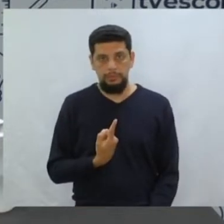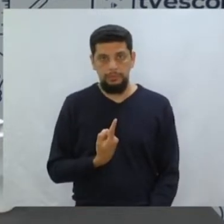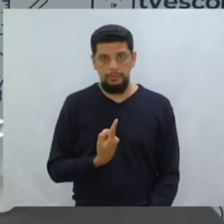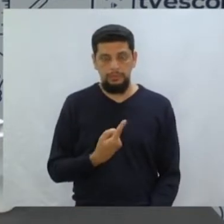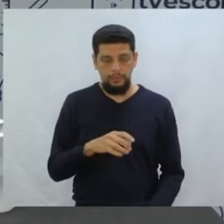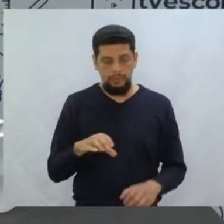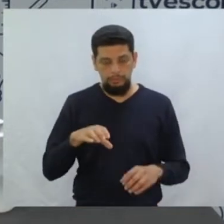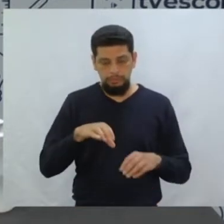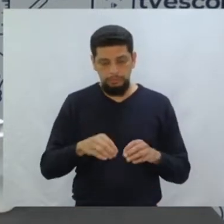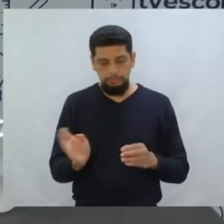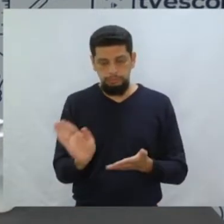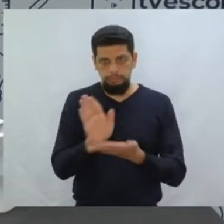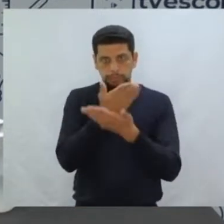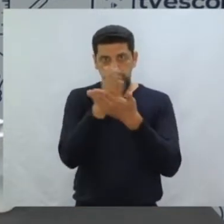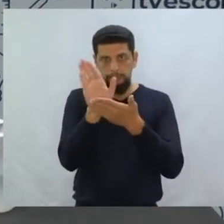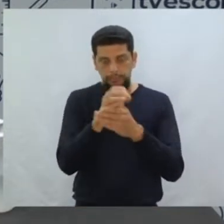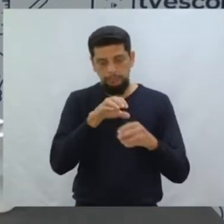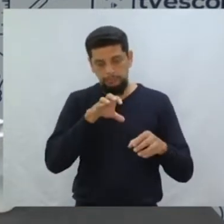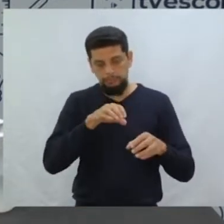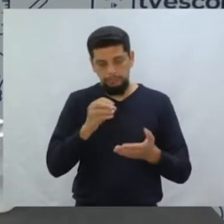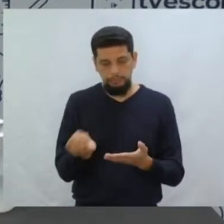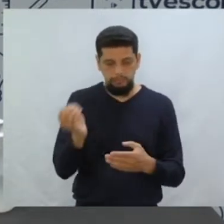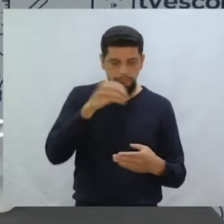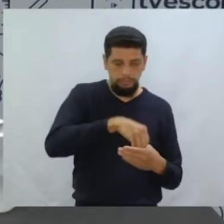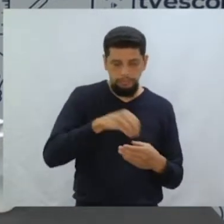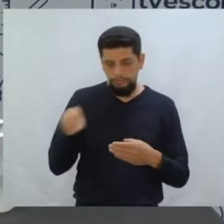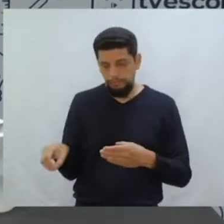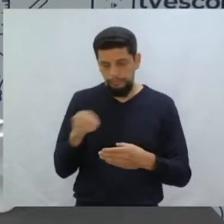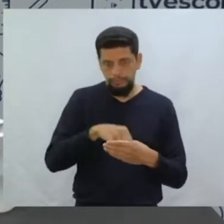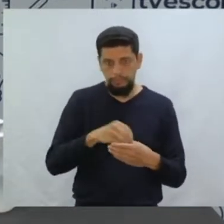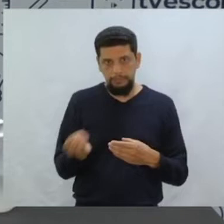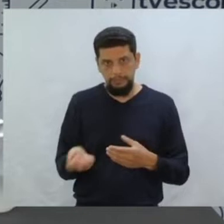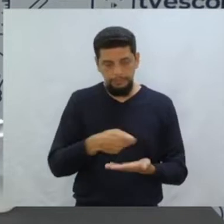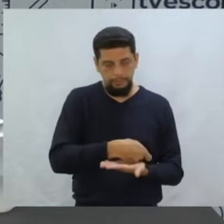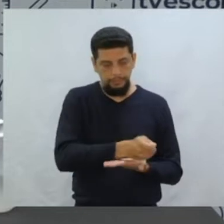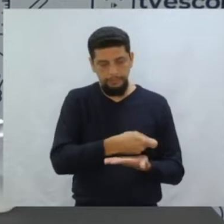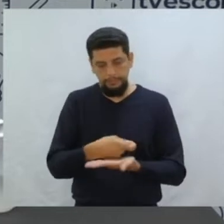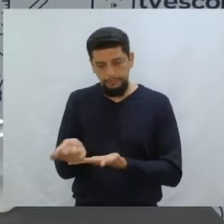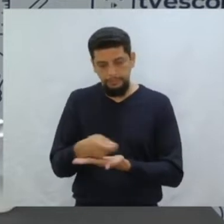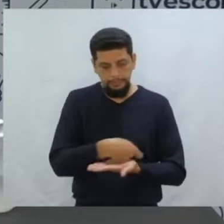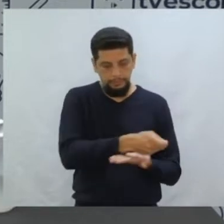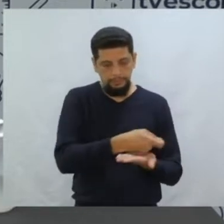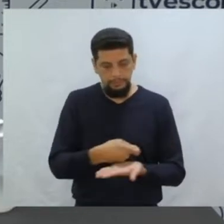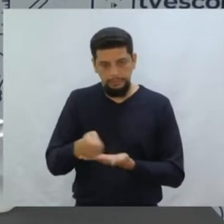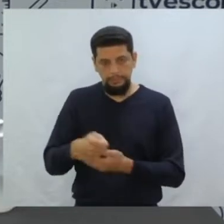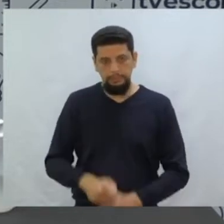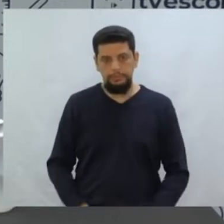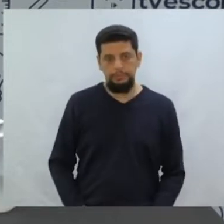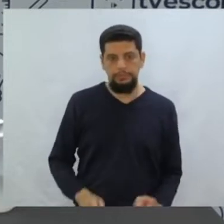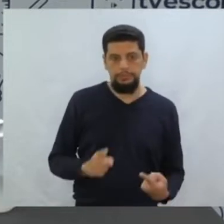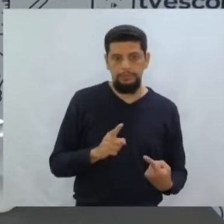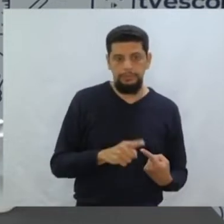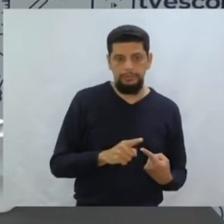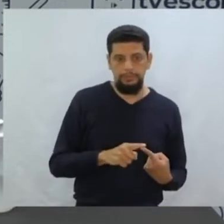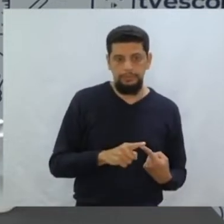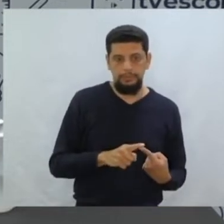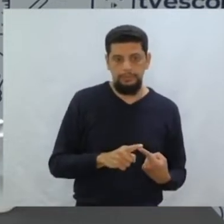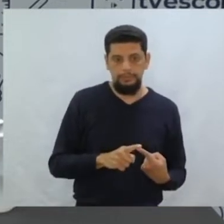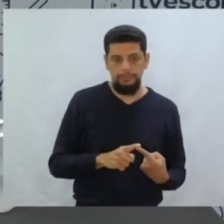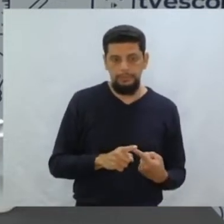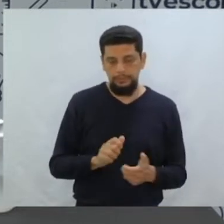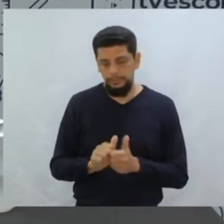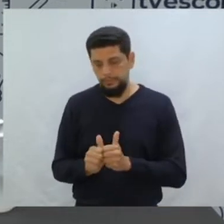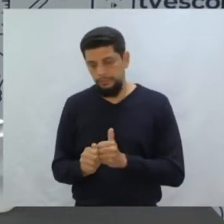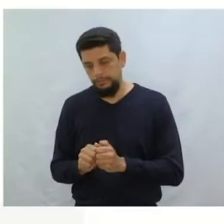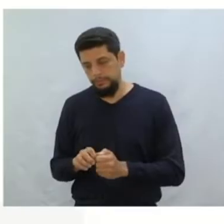Um item para cada cestinha. Vamos lá. Então, o sal foi para a primeira cestinha.